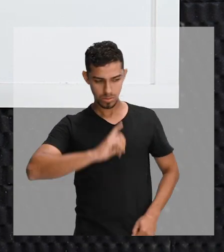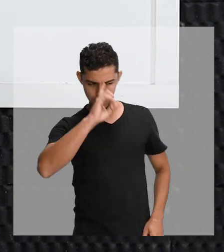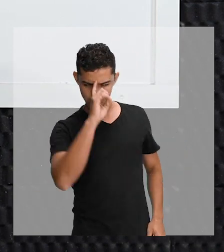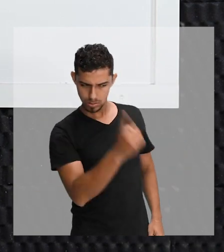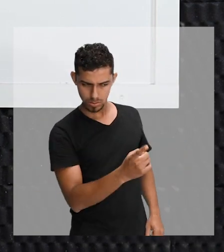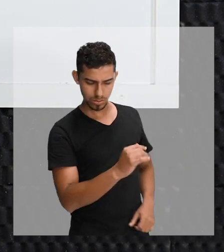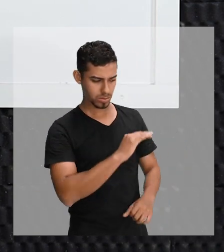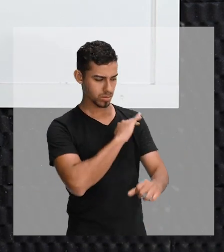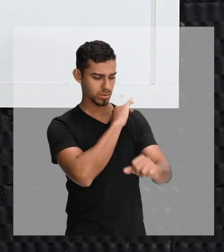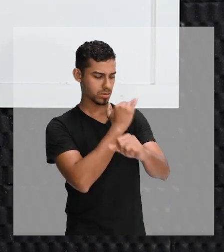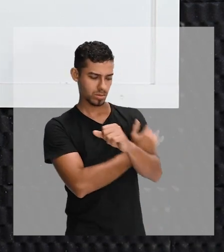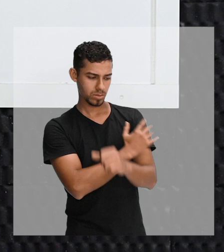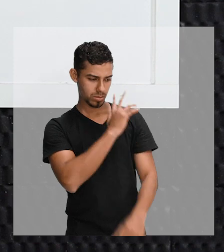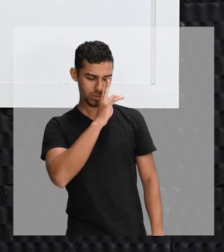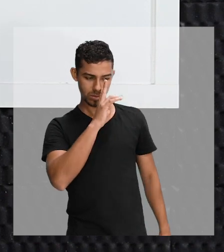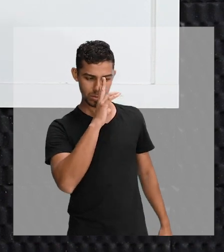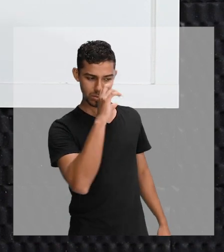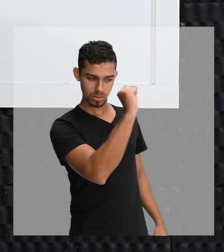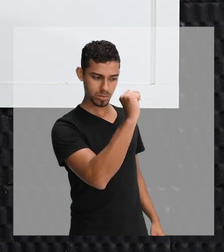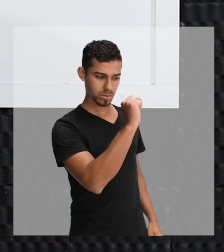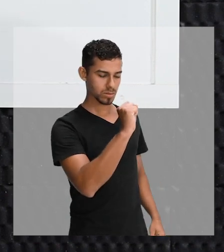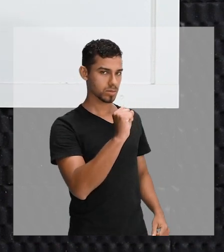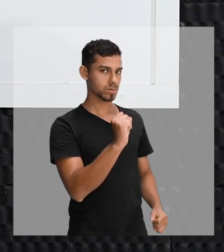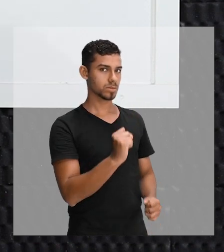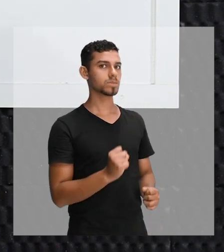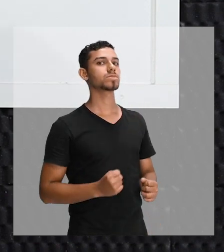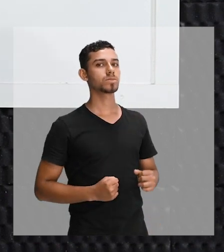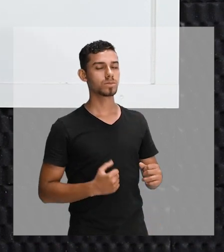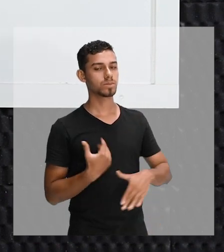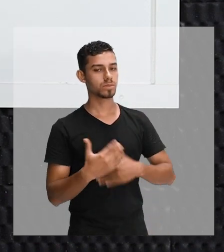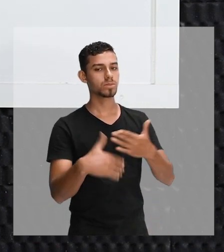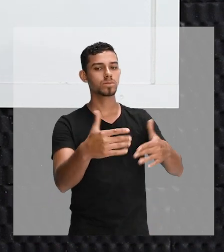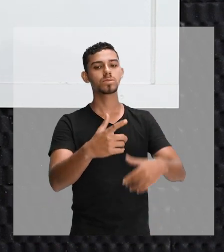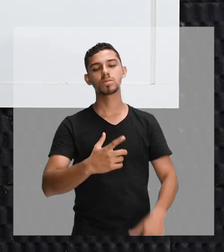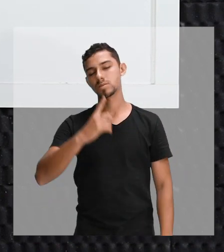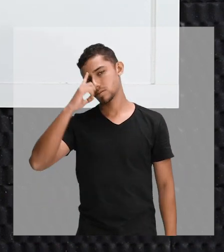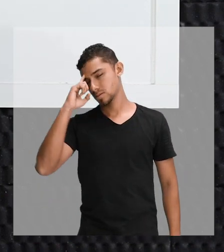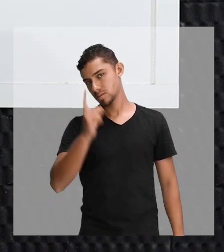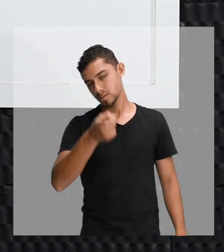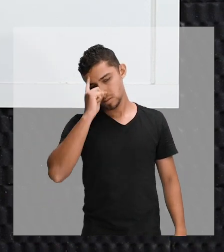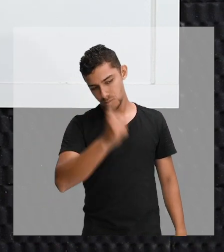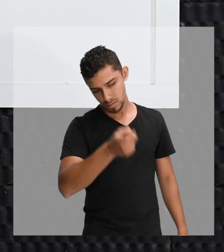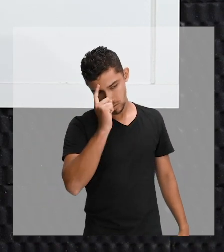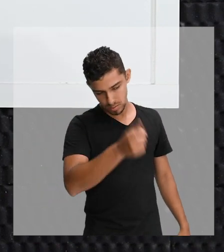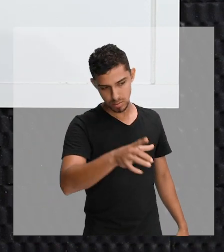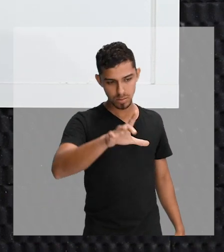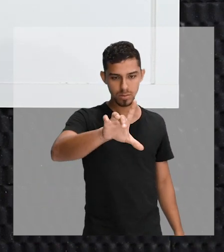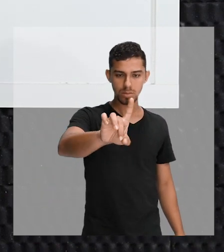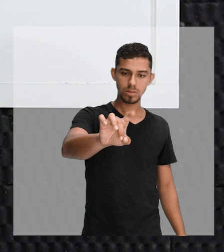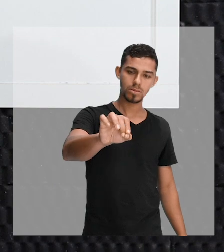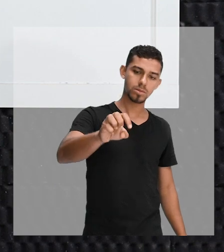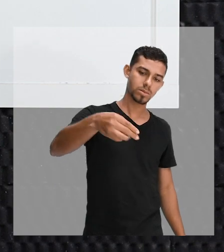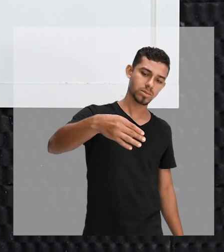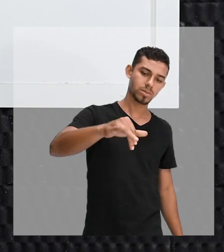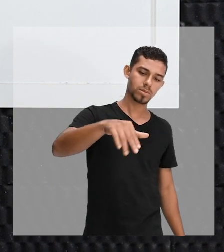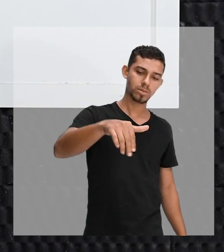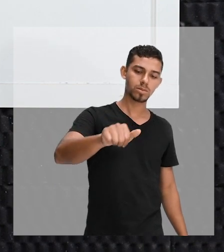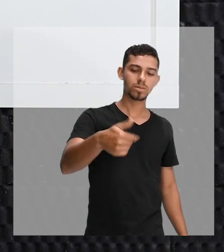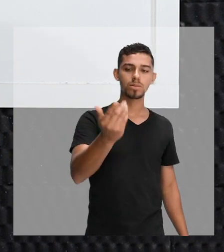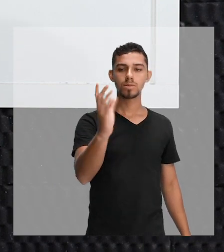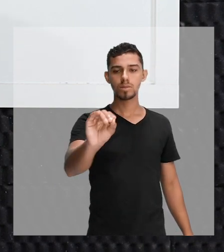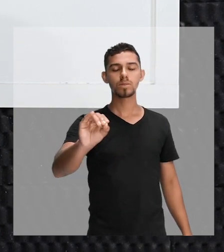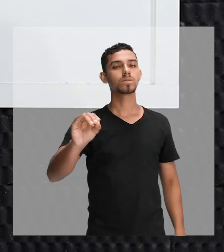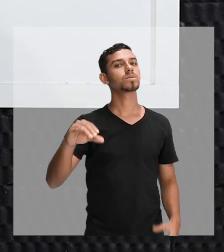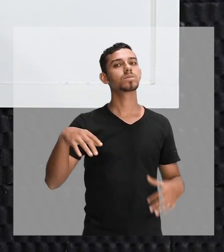ele recebe aquela anuência, aí ele gera dominação. Vocês podem ver isso em Max Weber depois,